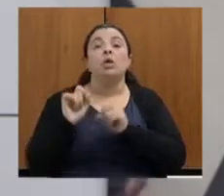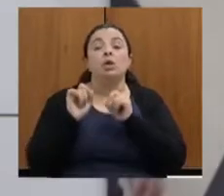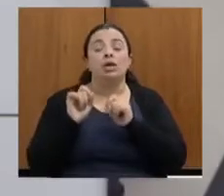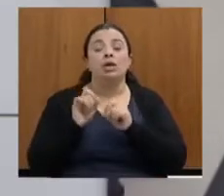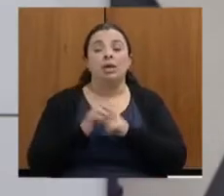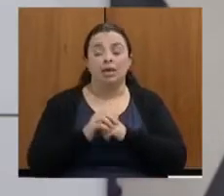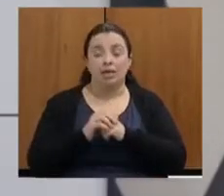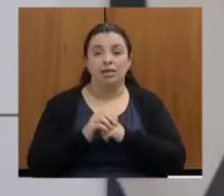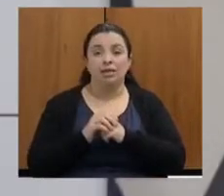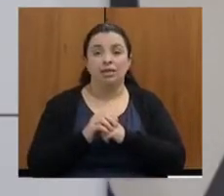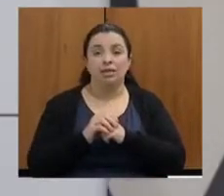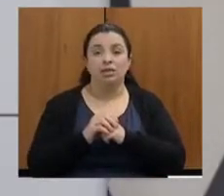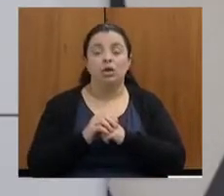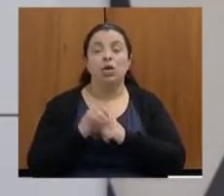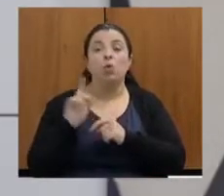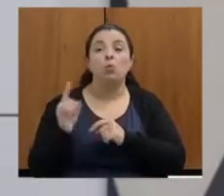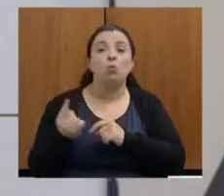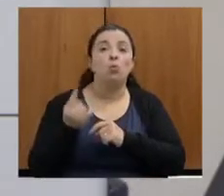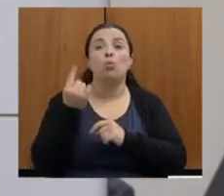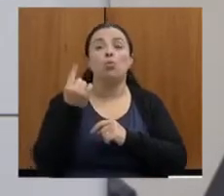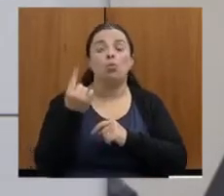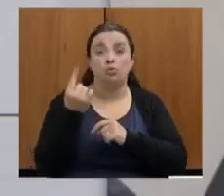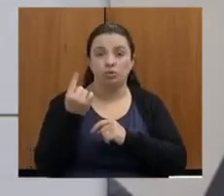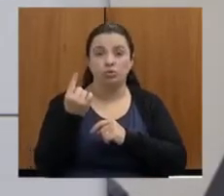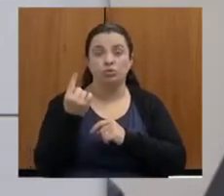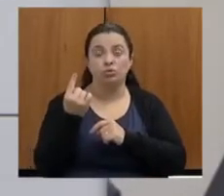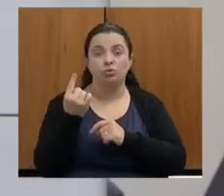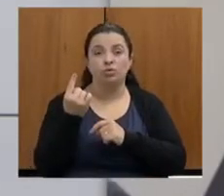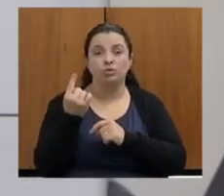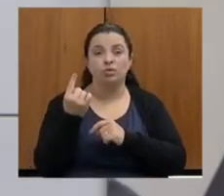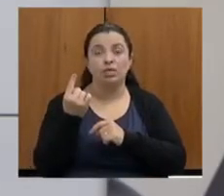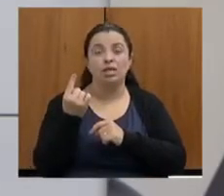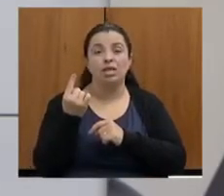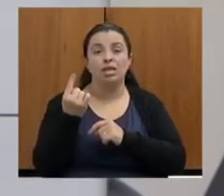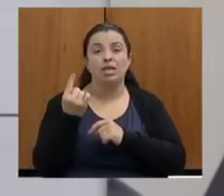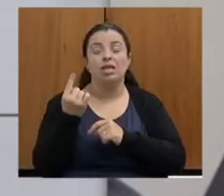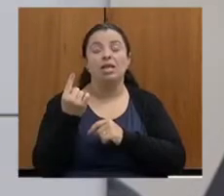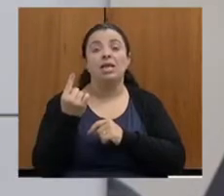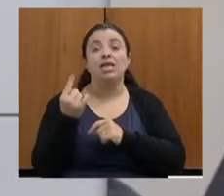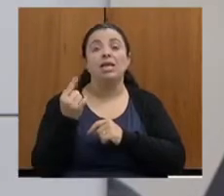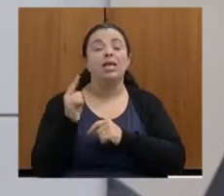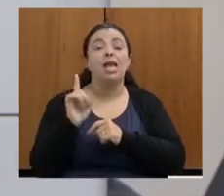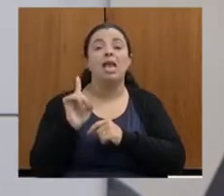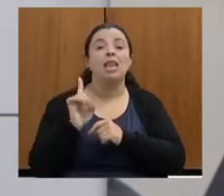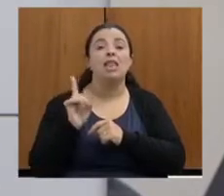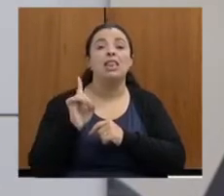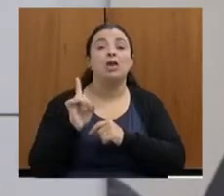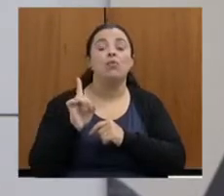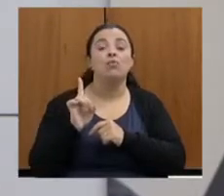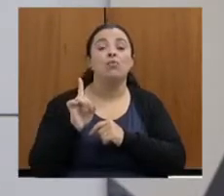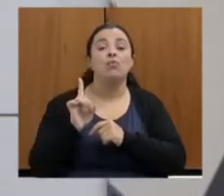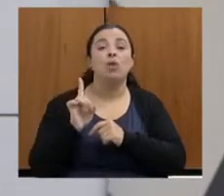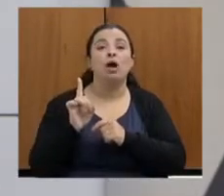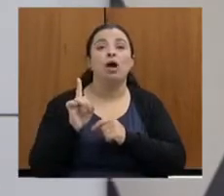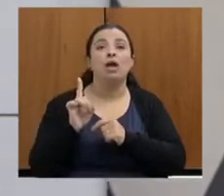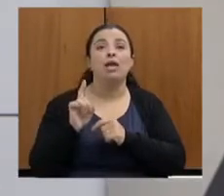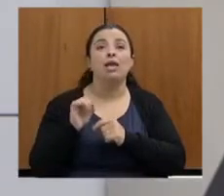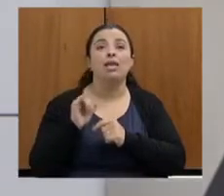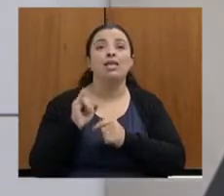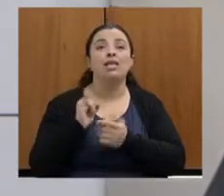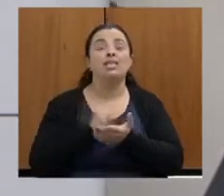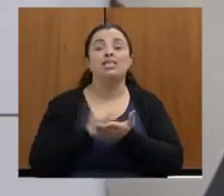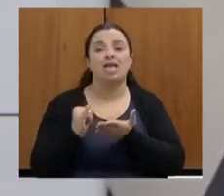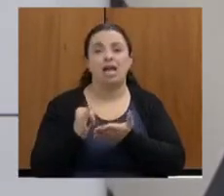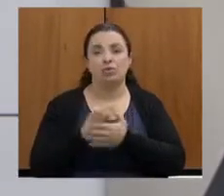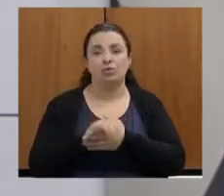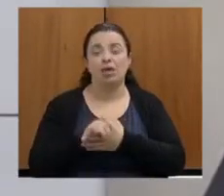fato de ser o único dos três que assentamentos coletivos que não foi iniciado de feira tem o